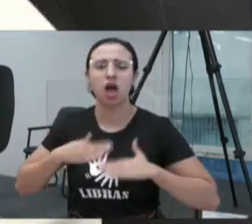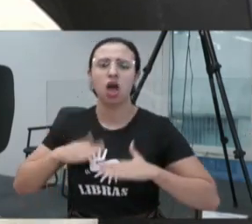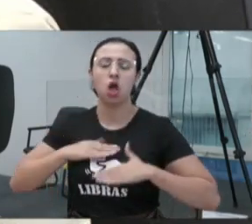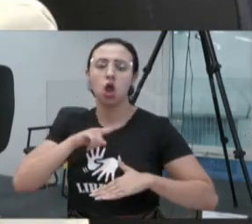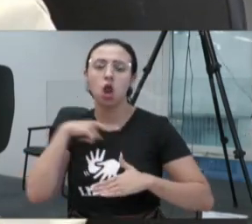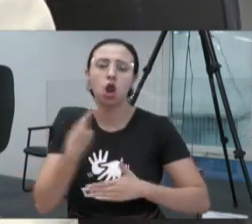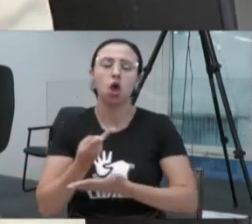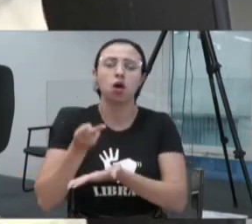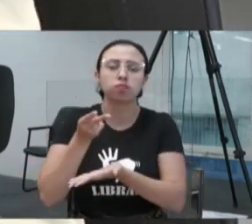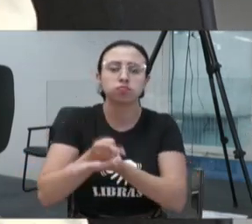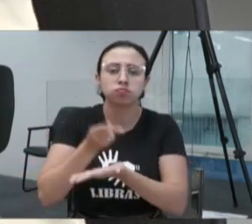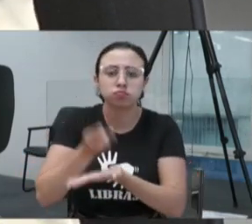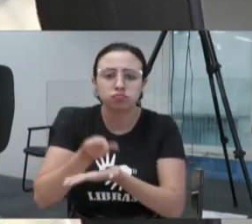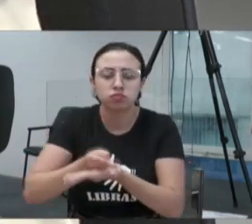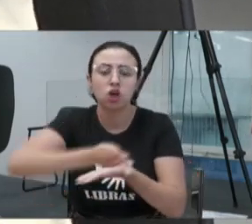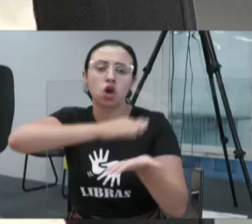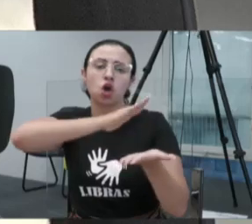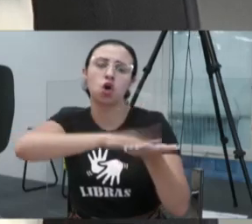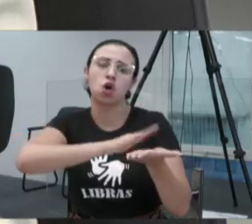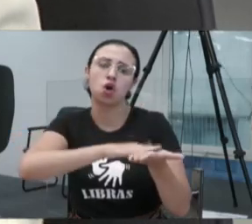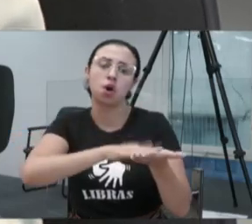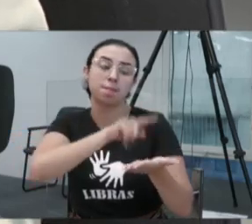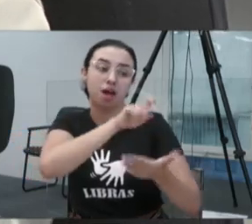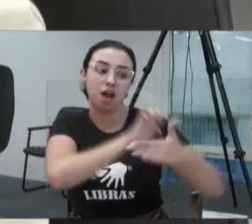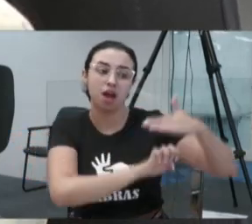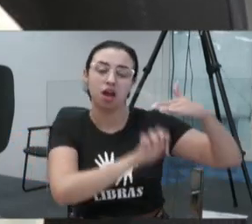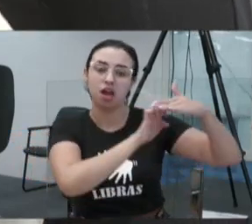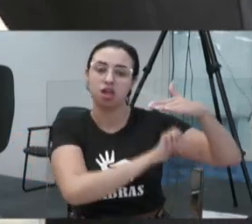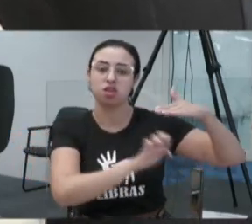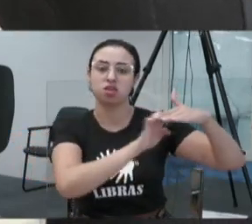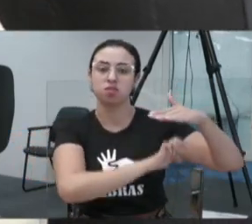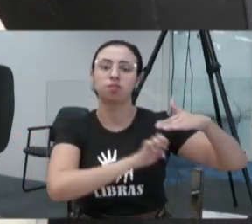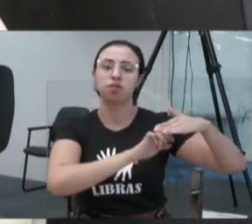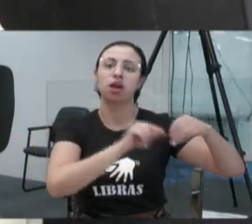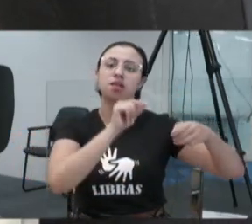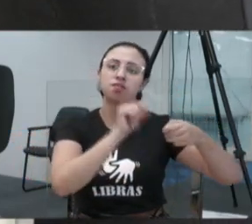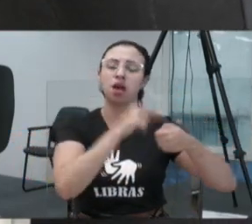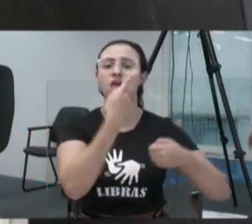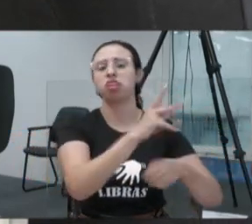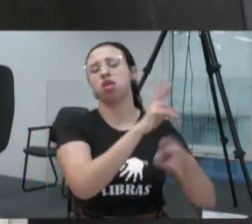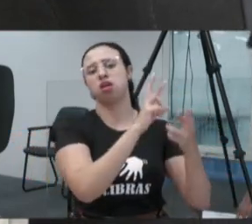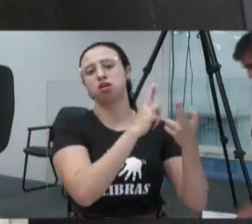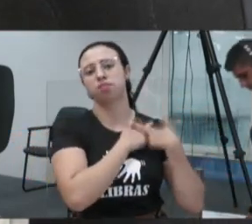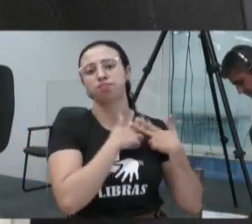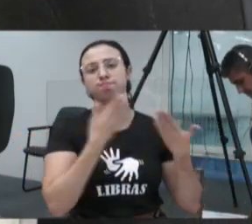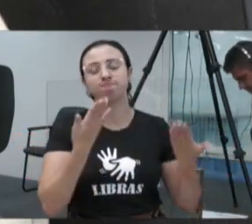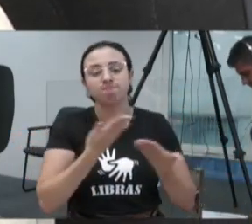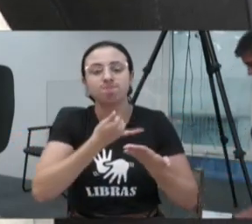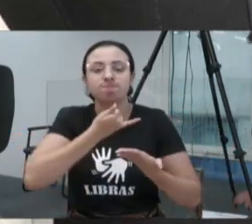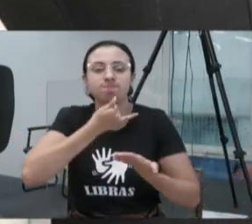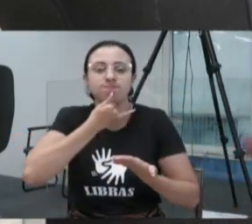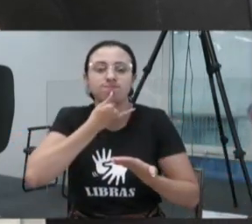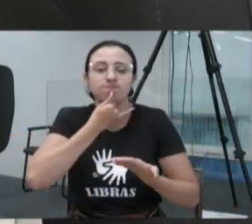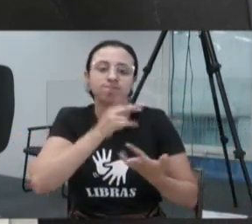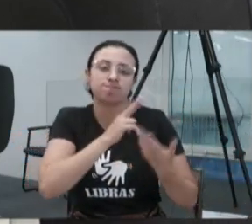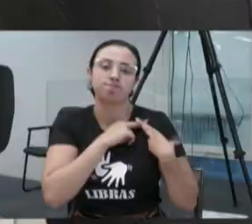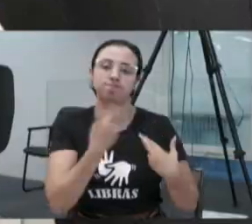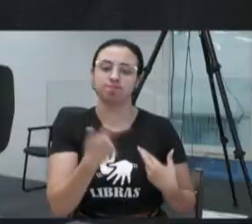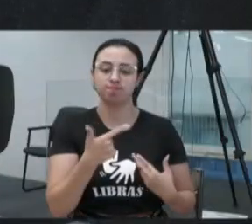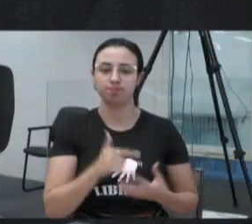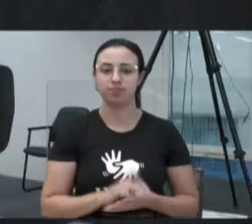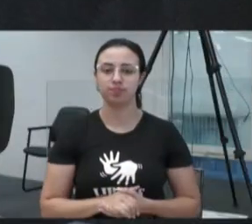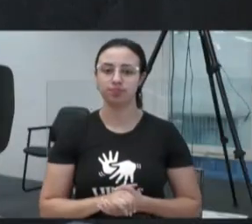sempre firmando e cobrando, porque essa empresa cumpre com o seu papel, que infelizmente hoje não está cumprindo. Muito